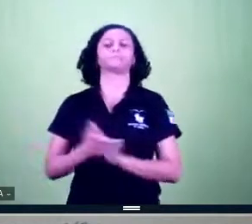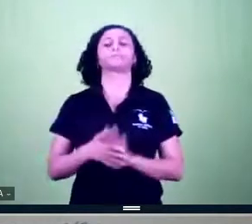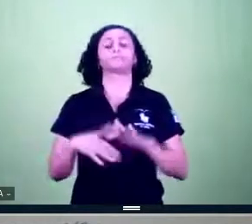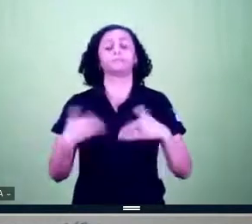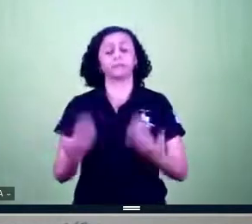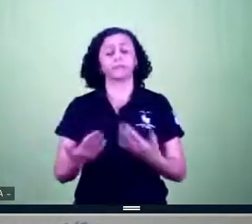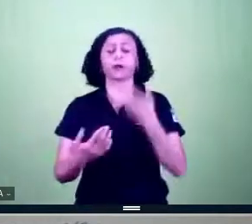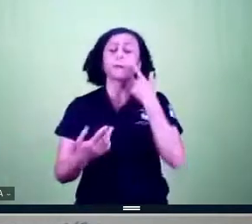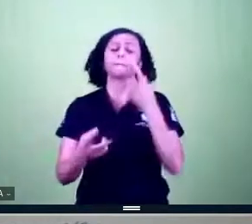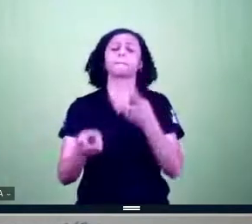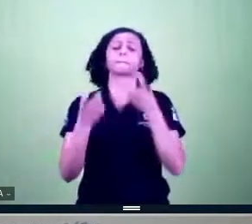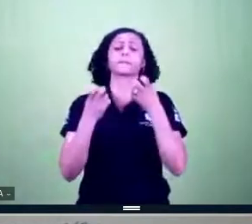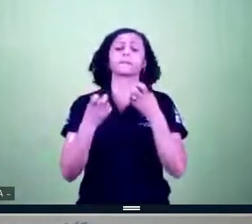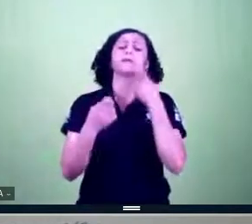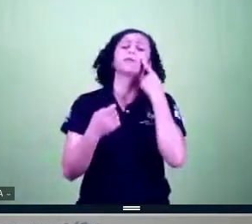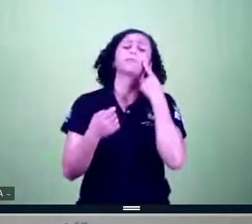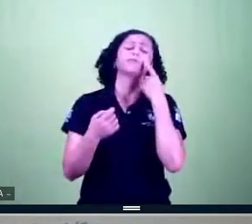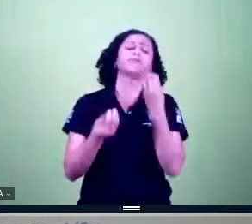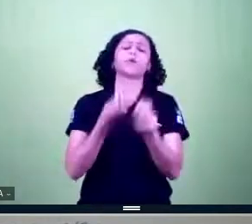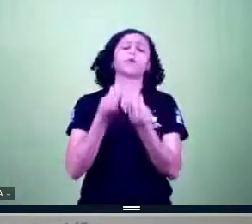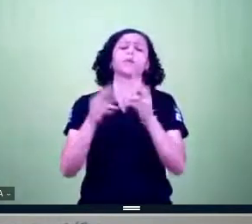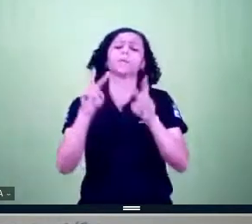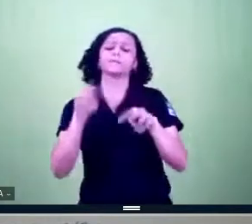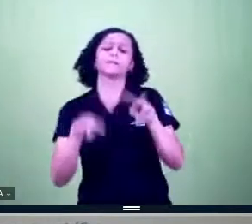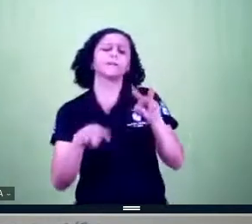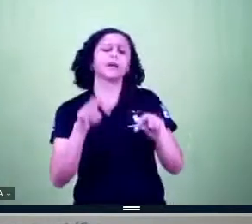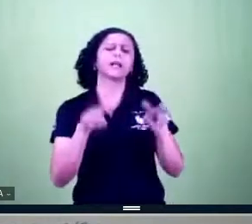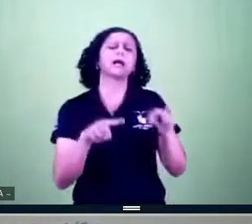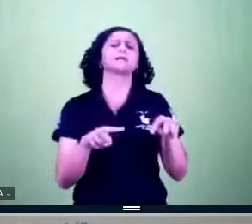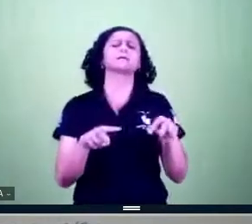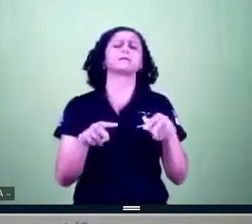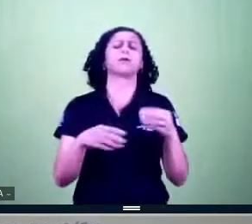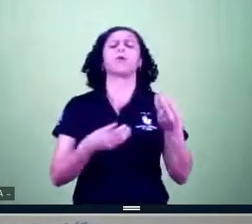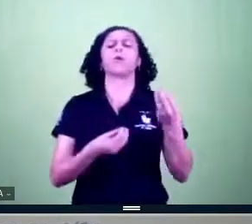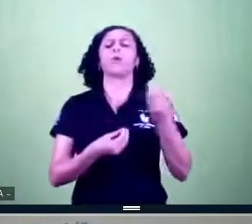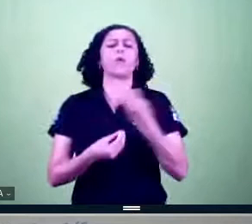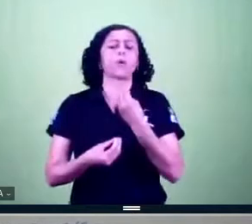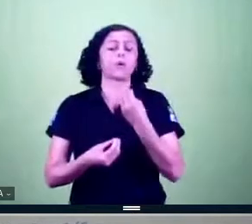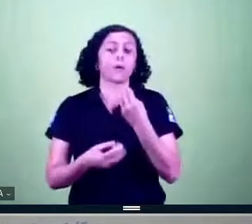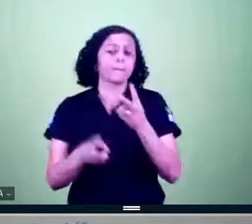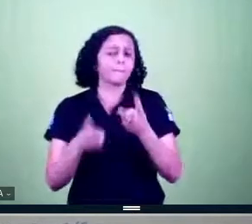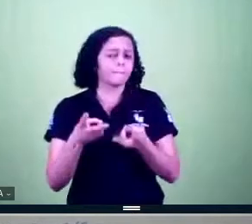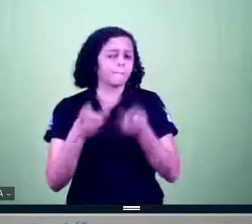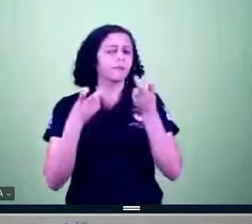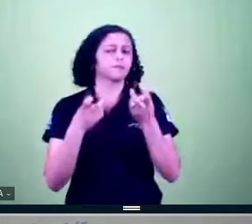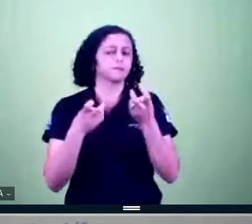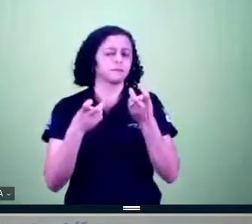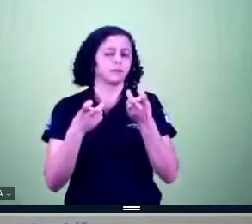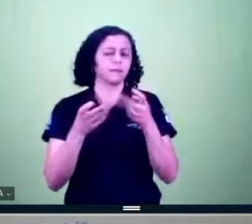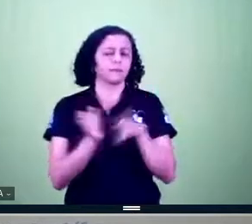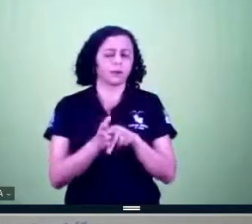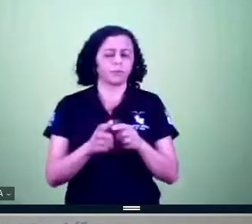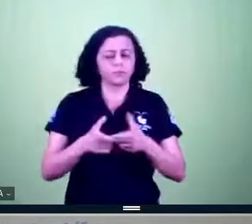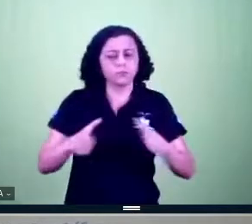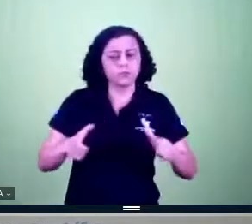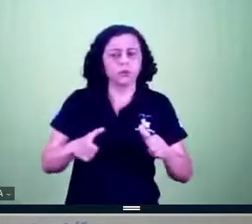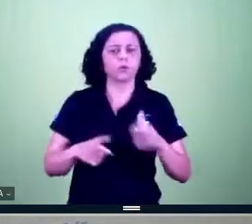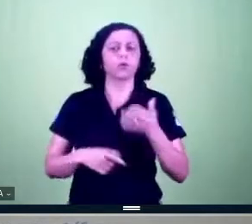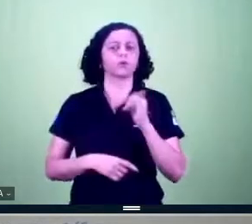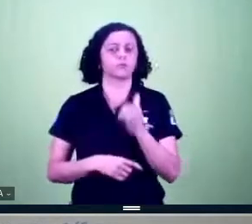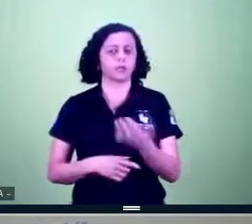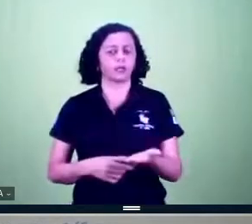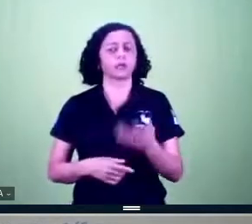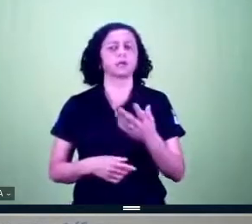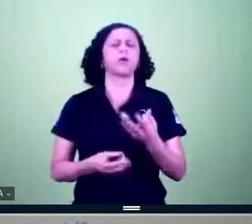Vamos fazer a análise desse circuito aqui, então. Olha só, nós já estamos entrando para dentro, né, da análise de circuitos elétricos. Como é que a gente faz? Eu sei que eu